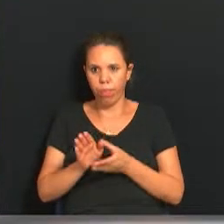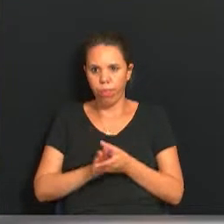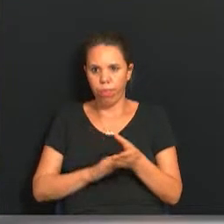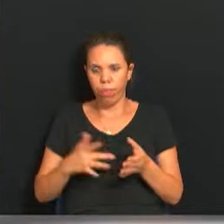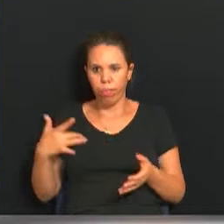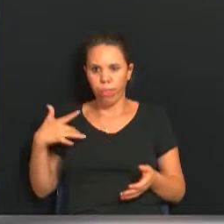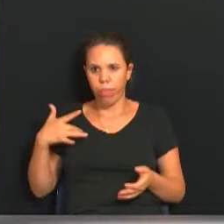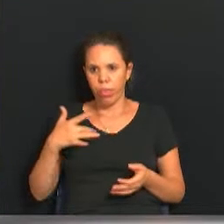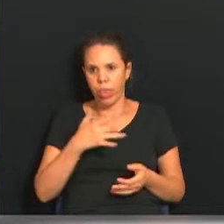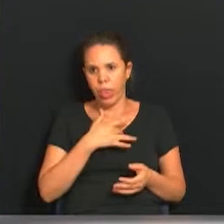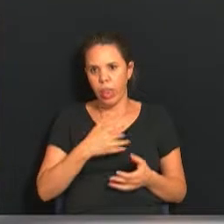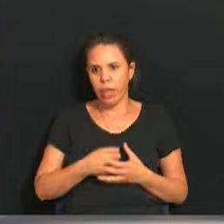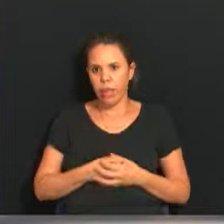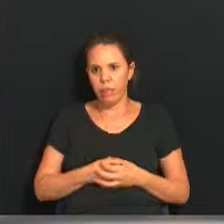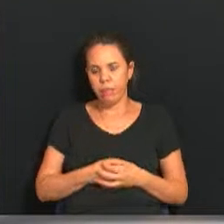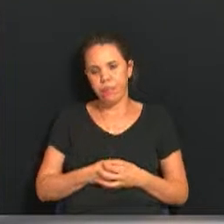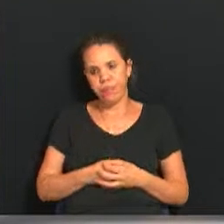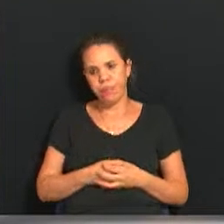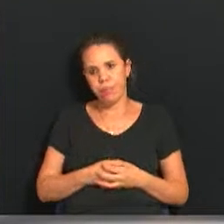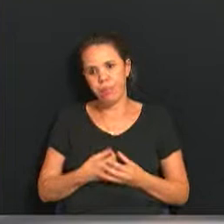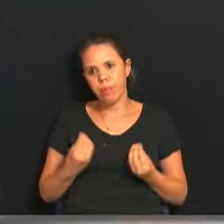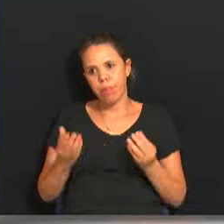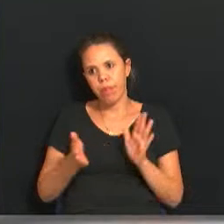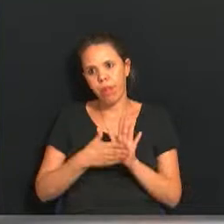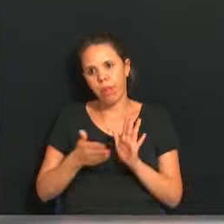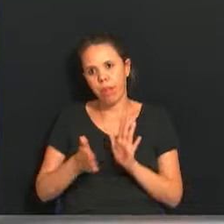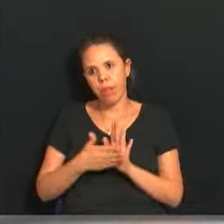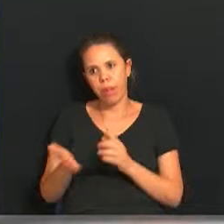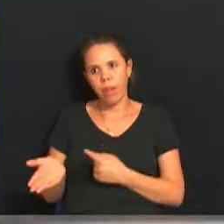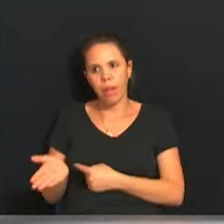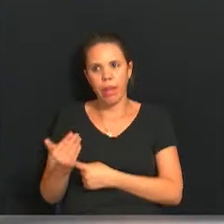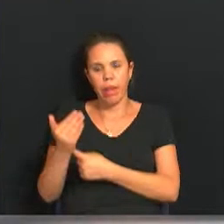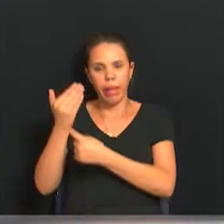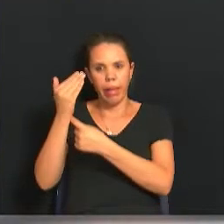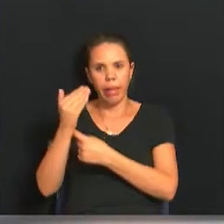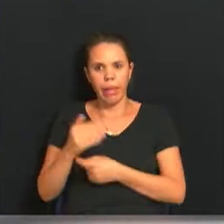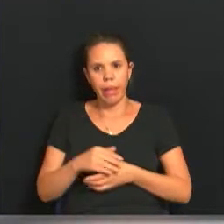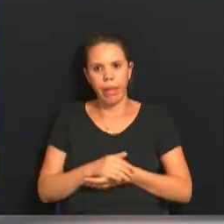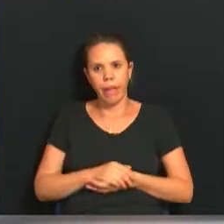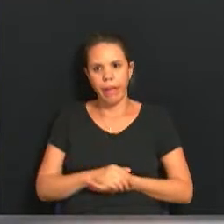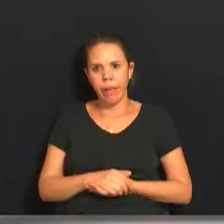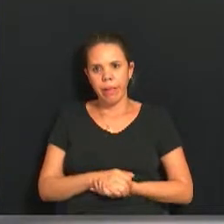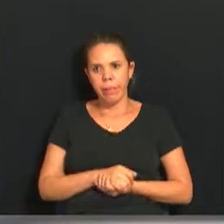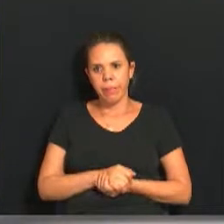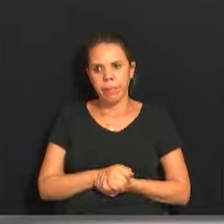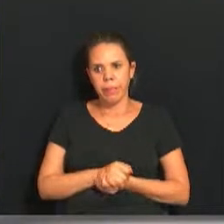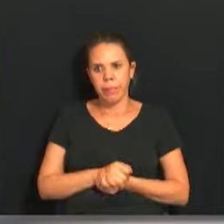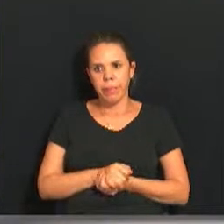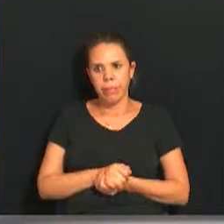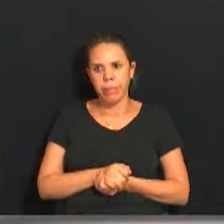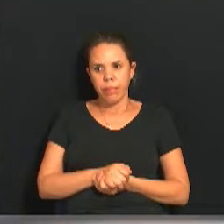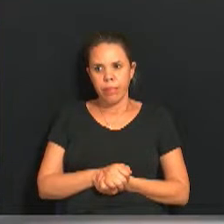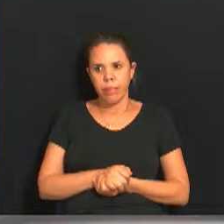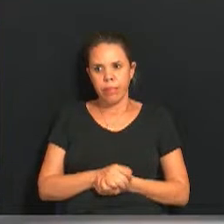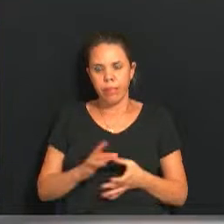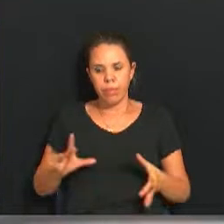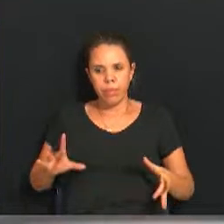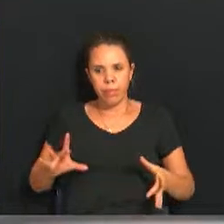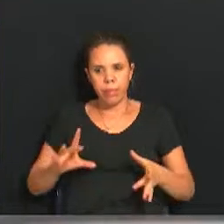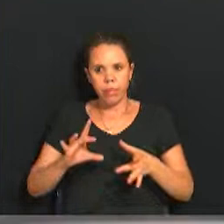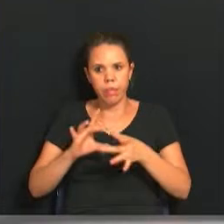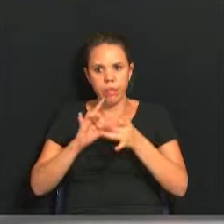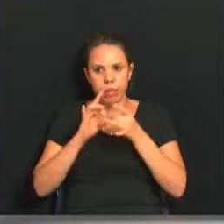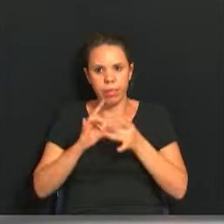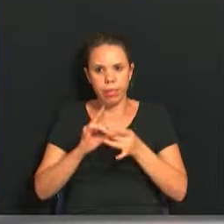saúde, né? A gente quer oferecer uma tecnologia de saúde, tudo que está disponível para a população, com vínculo afetivo, com uma